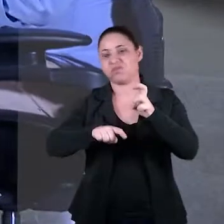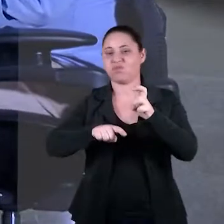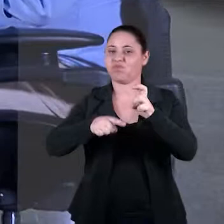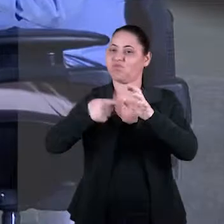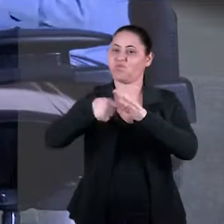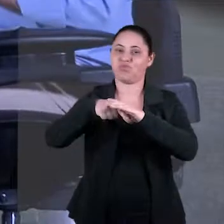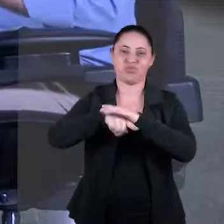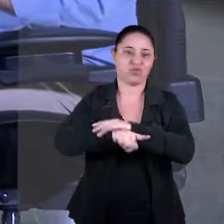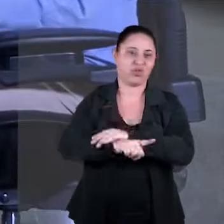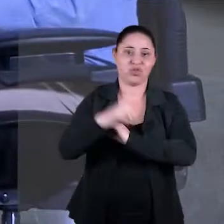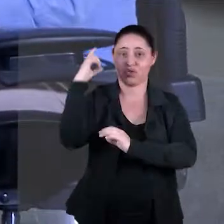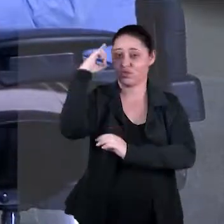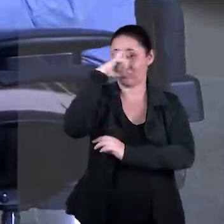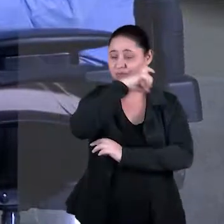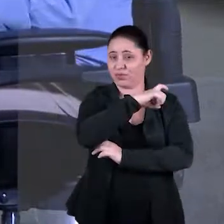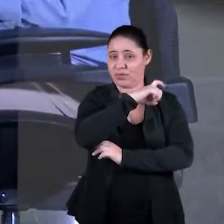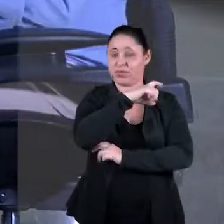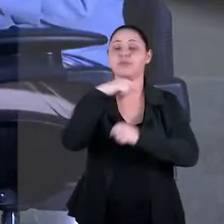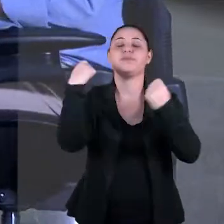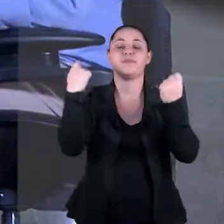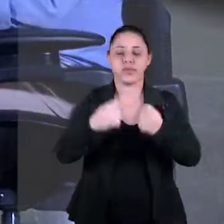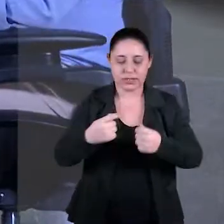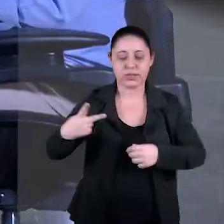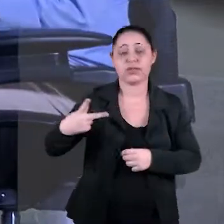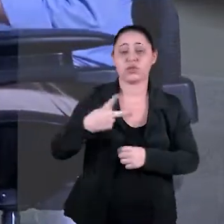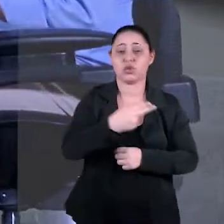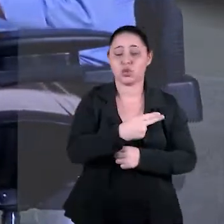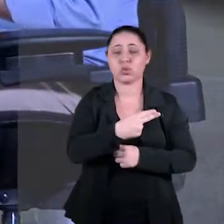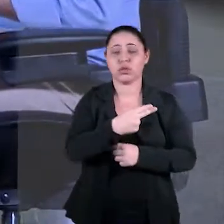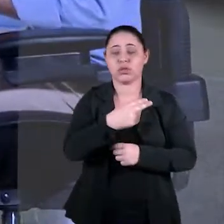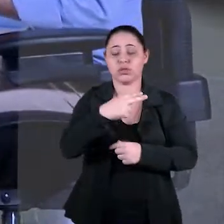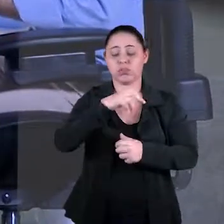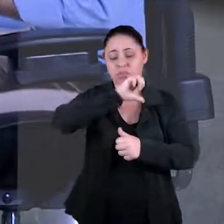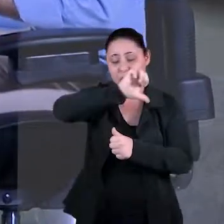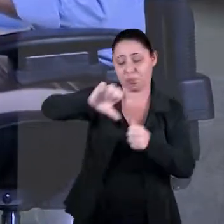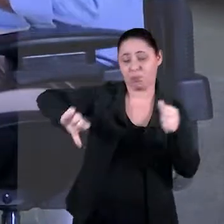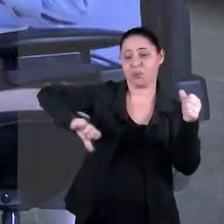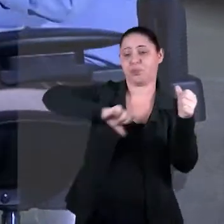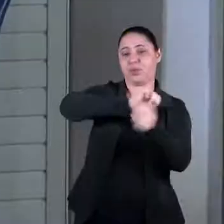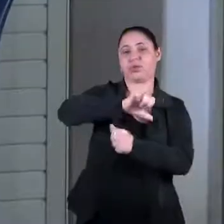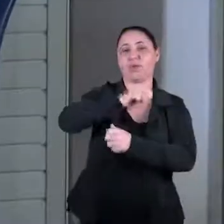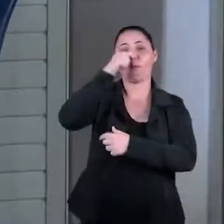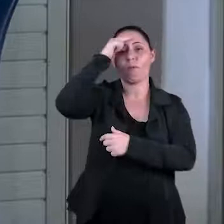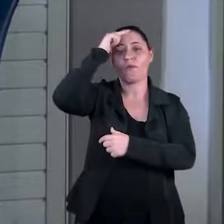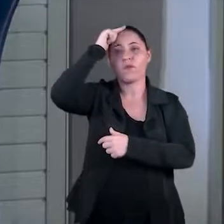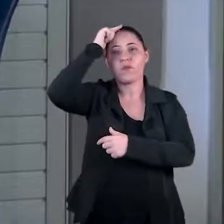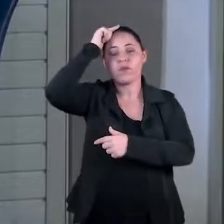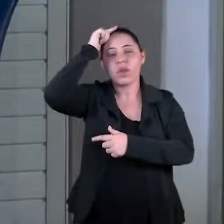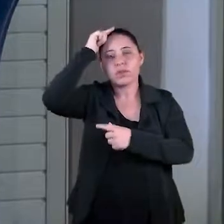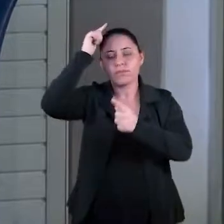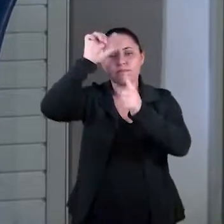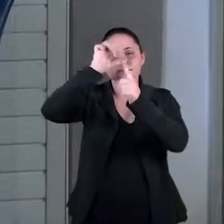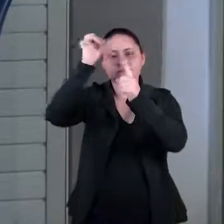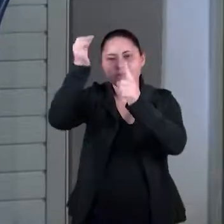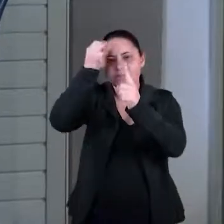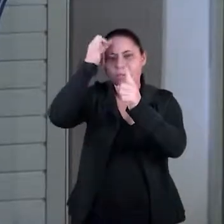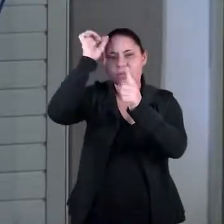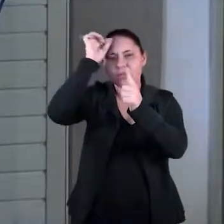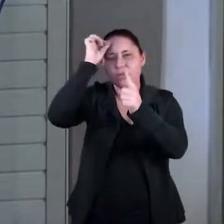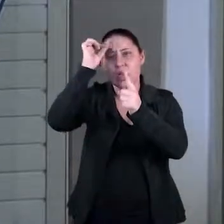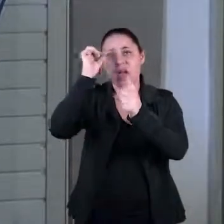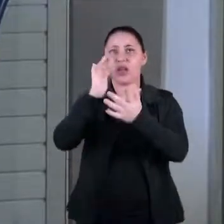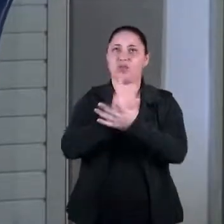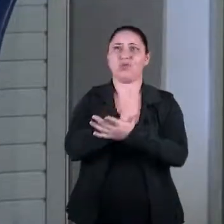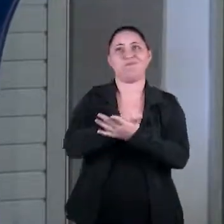calvície, aí a gente tem que recorrer ao procedimento cirúrgico para reverter o quadro. Então, assim, raramente vai ter aquele paciente que não pode